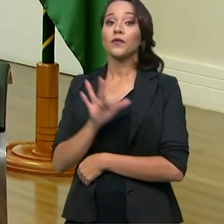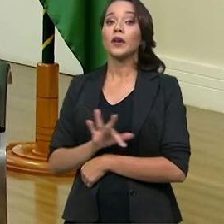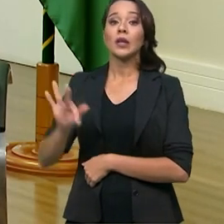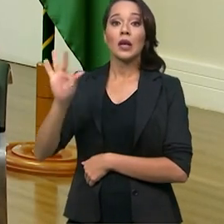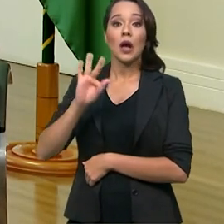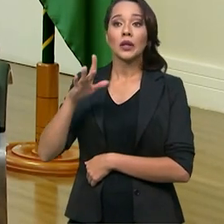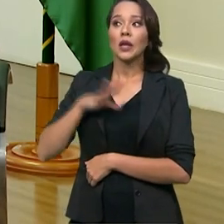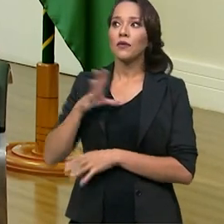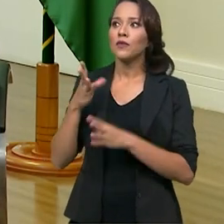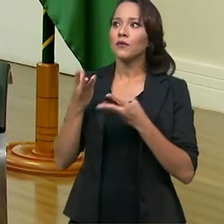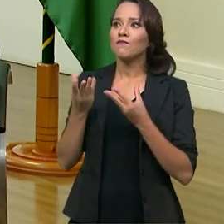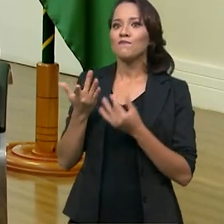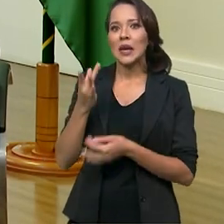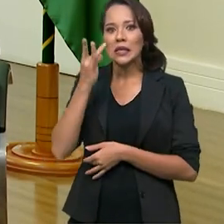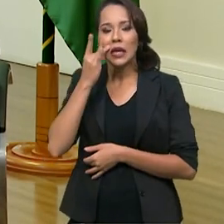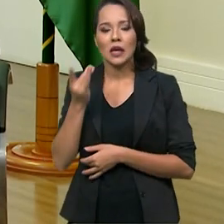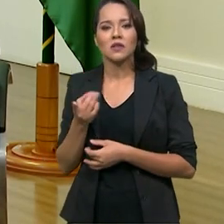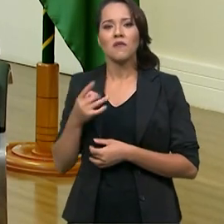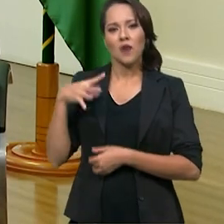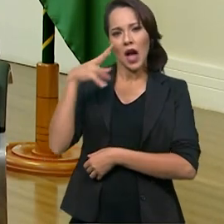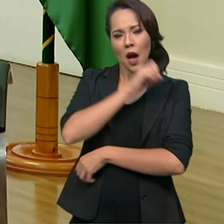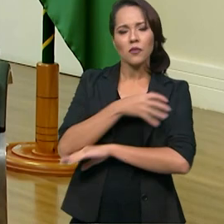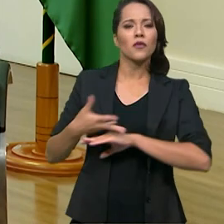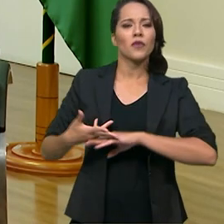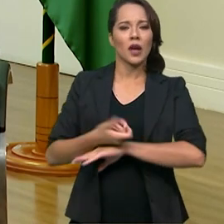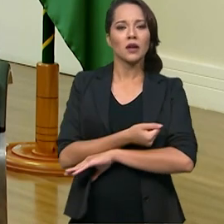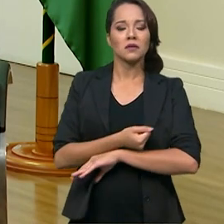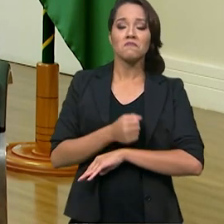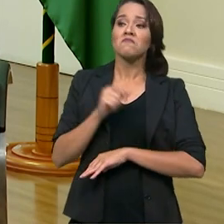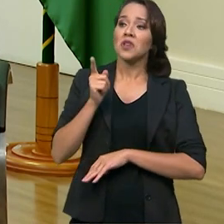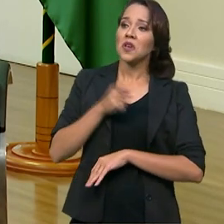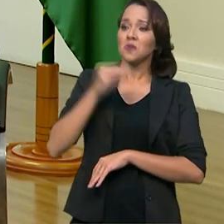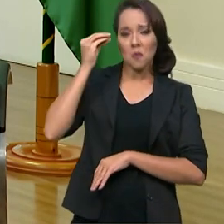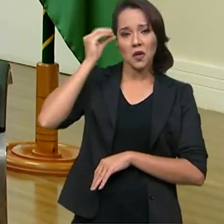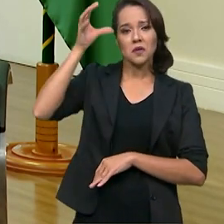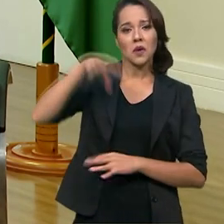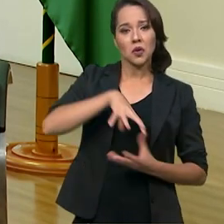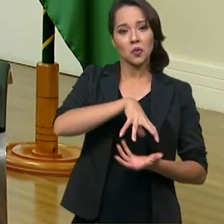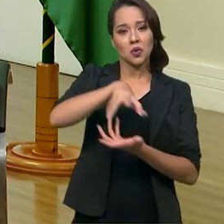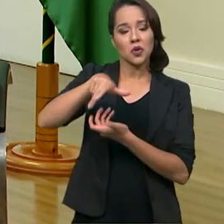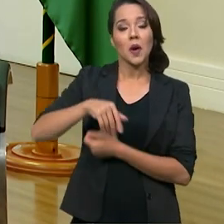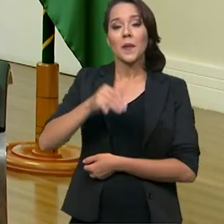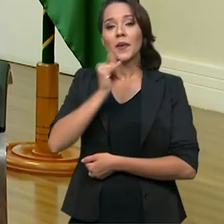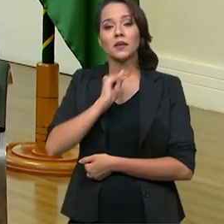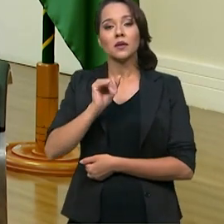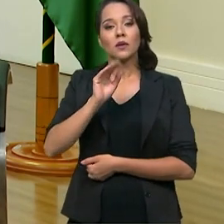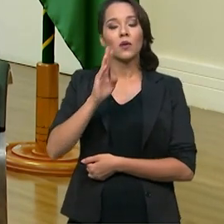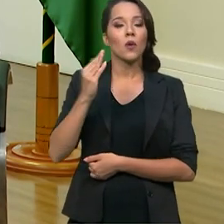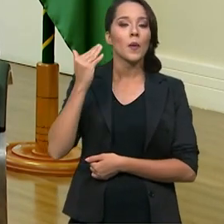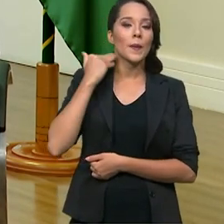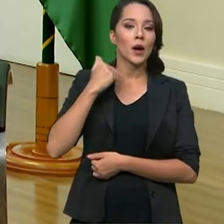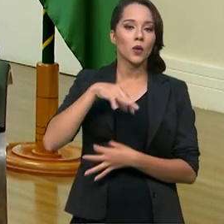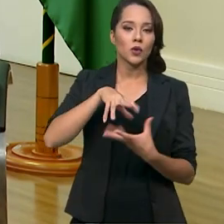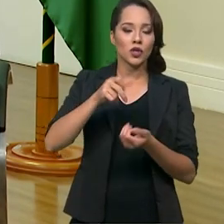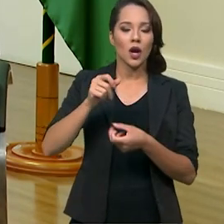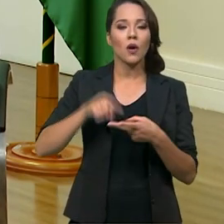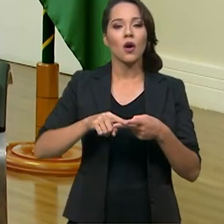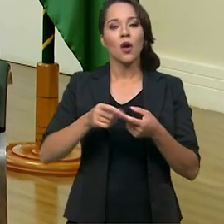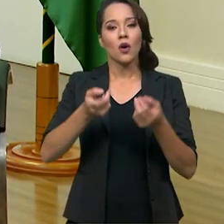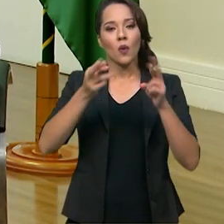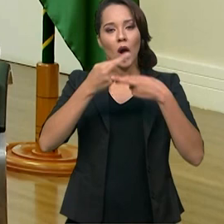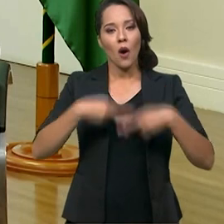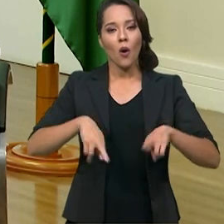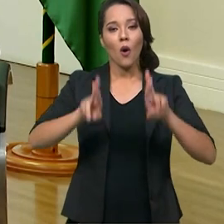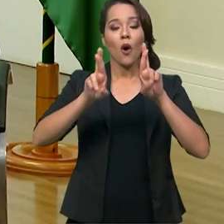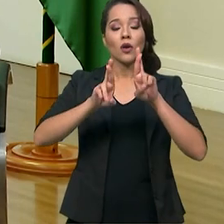foi rápido e eficaz, inclusive com reconhecimento internacional por organismos como o Banco Mundial, a ONU, através da execução